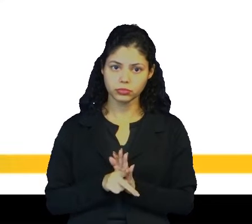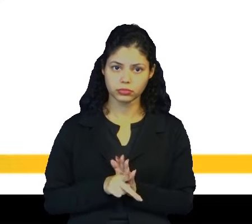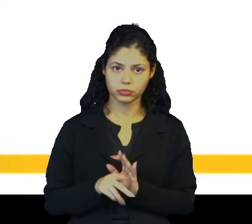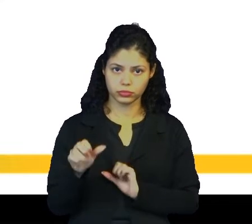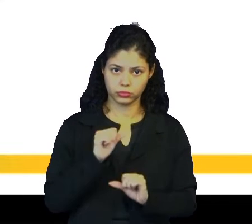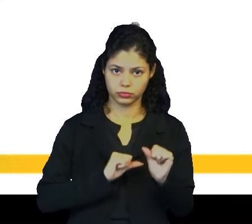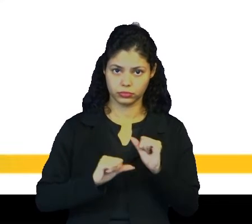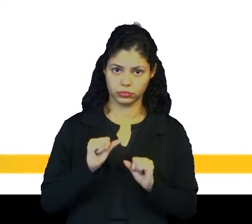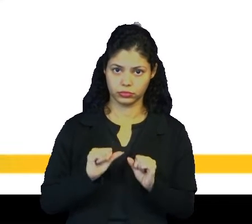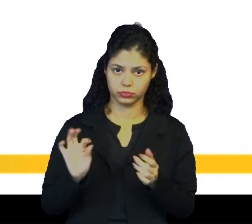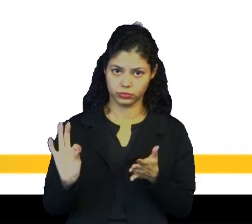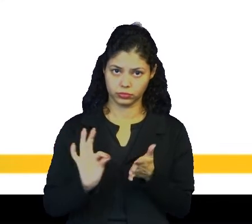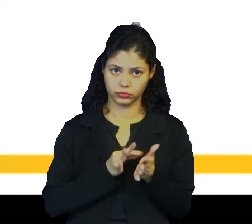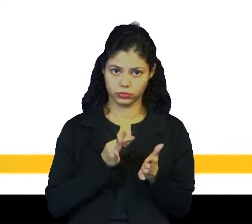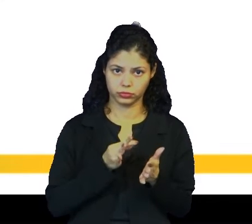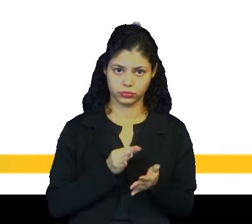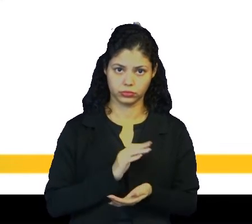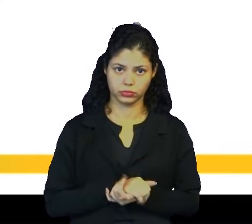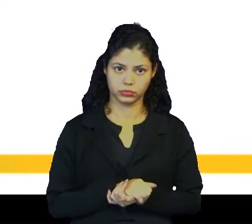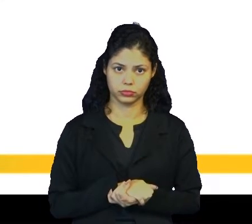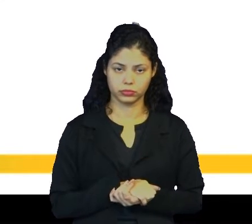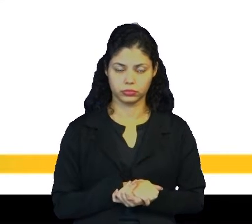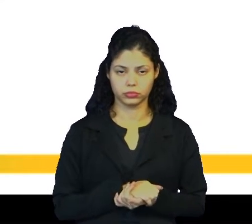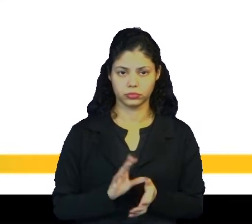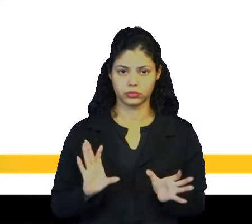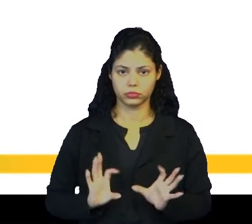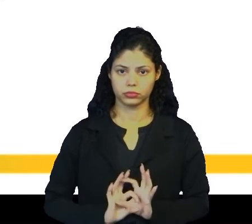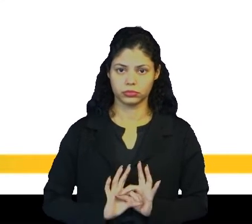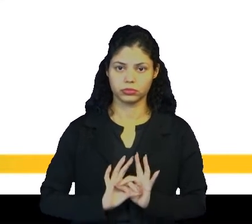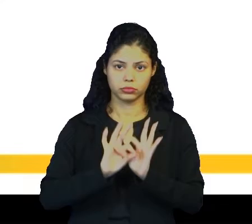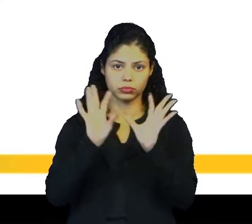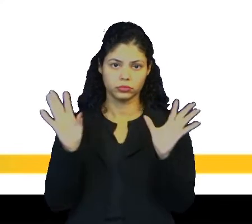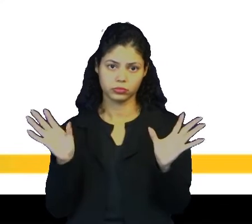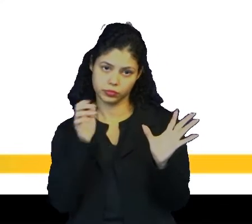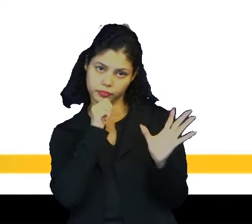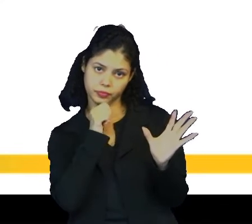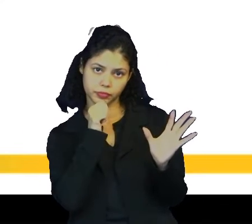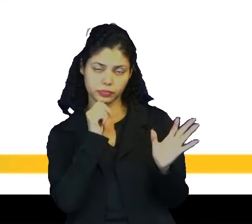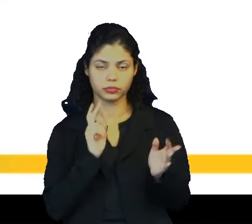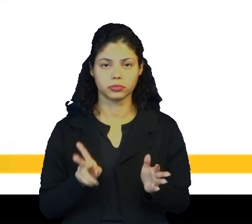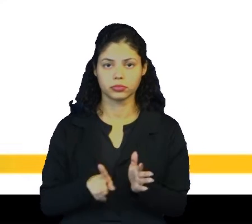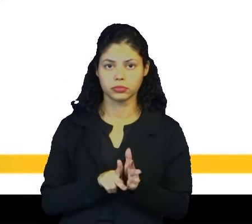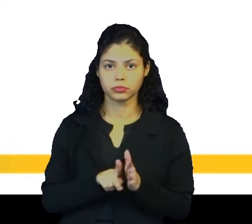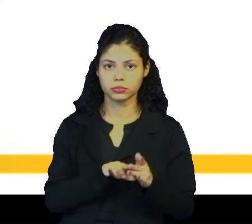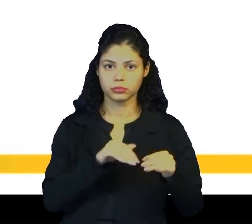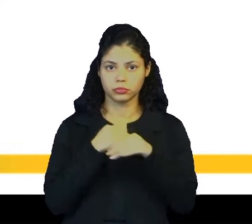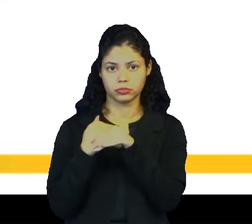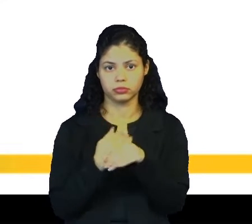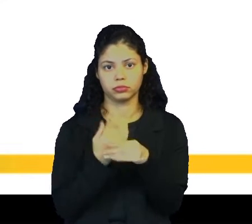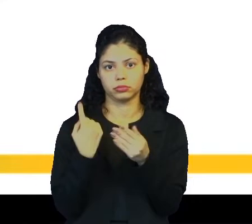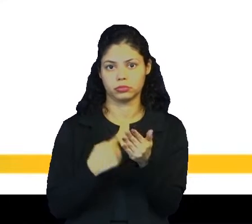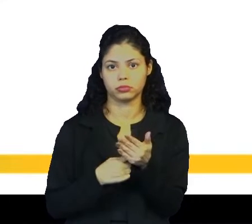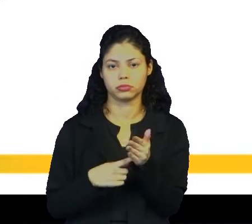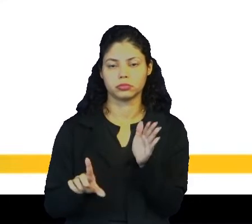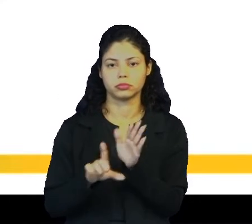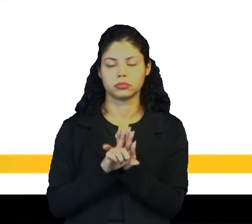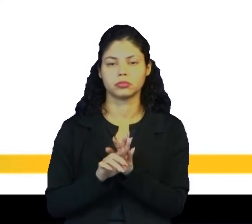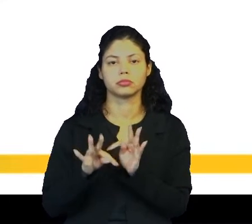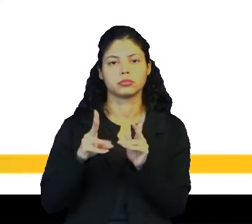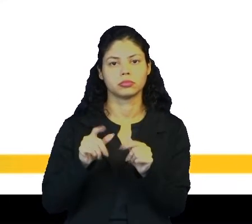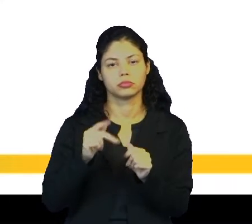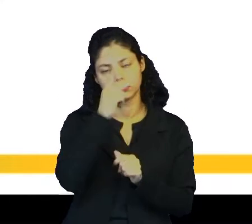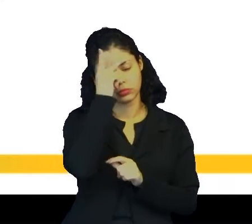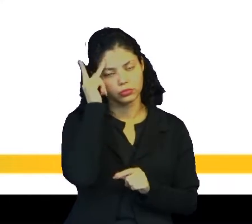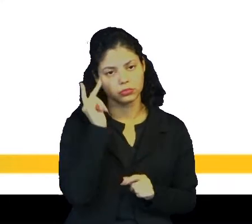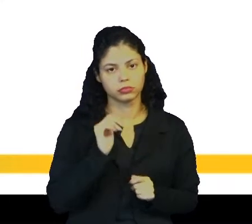e coletados por escrito. A liberdade civil e econômica é estabelecida e a igualdade é marcada perante a lei de todas